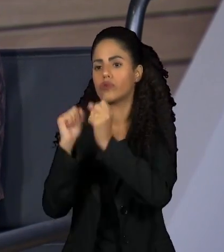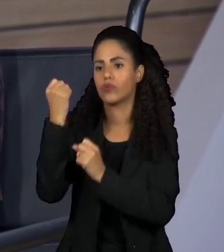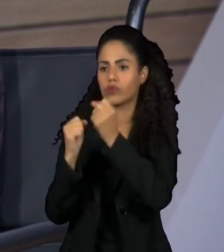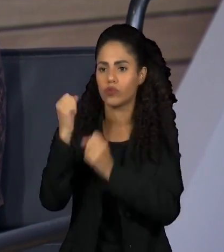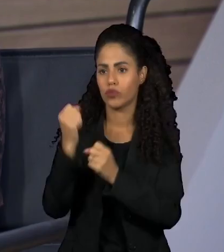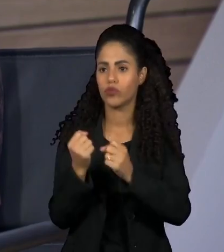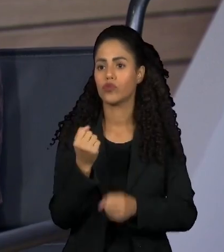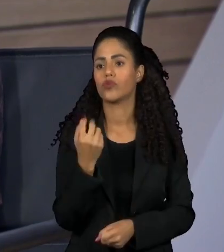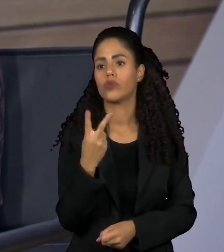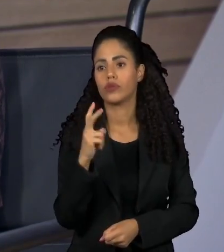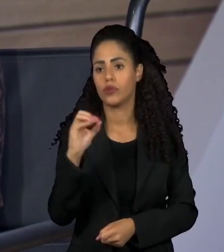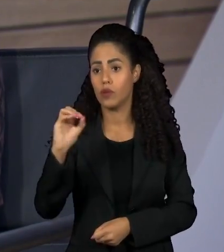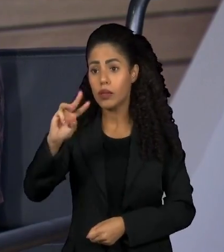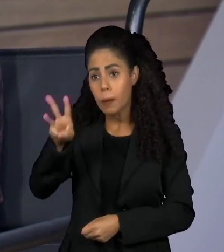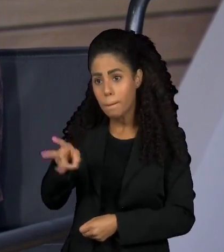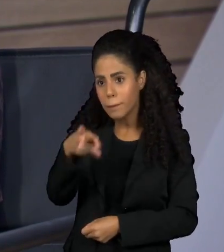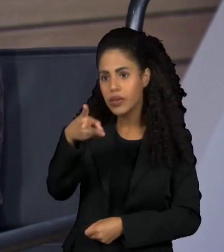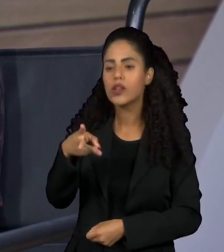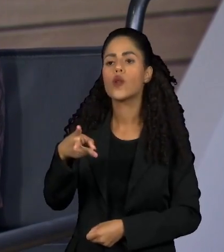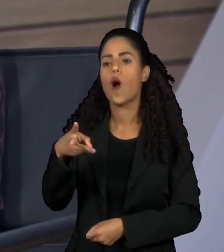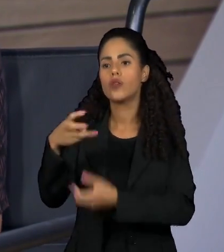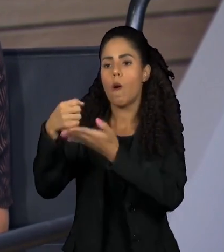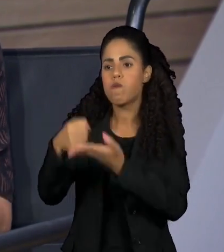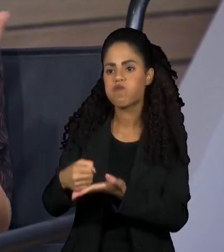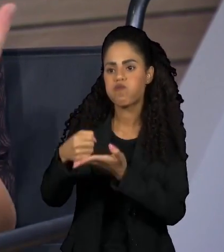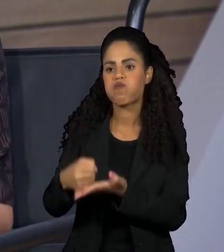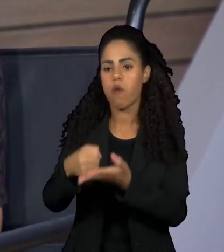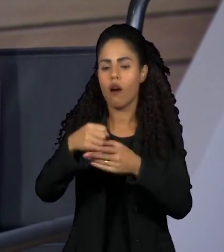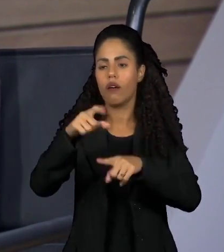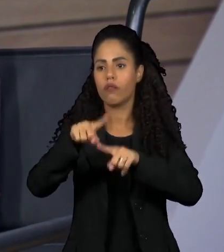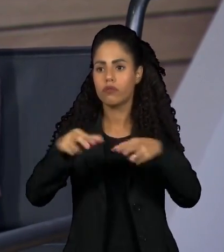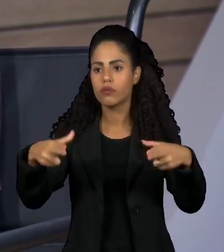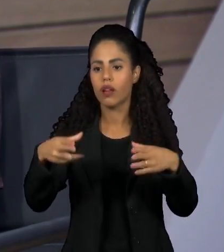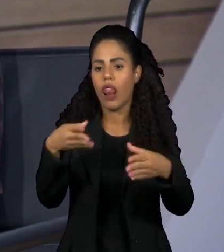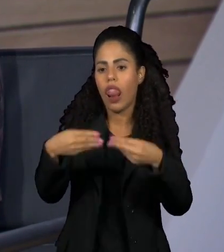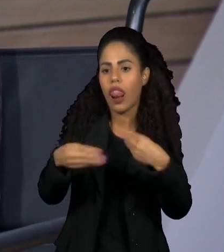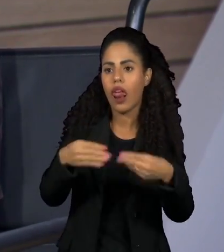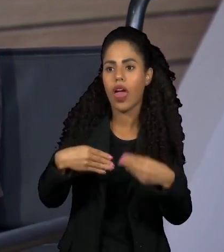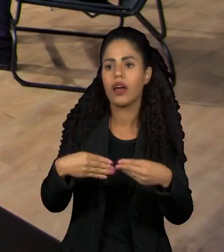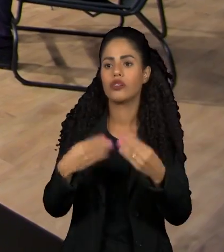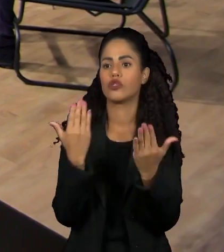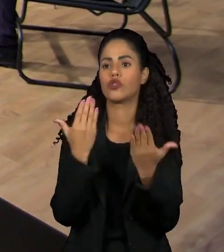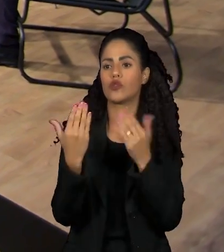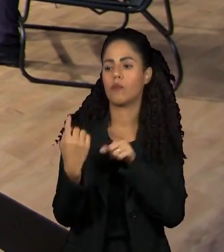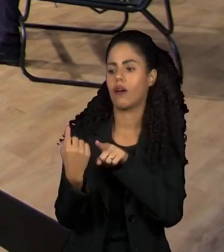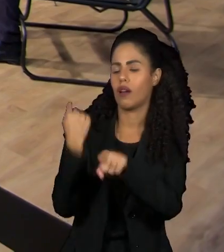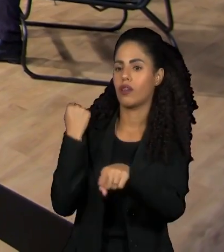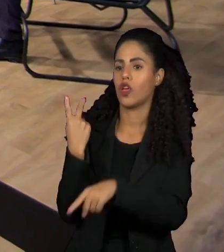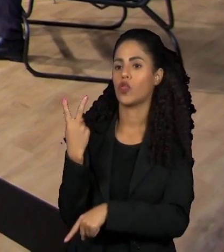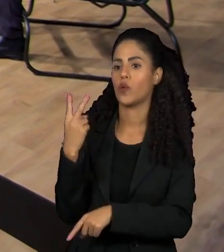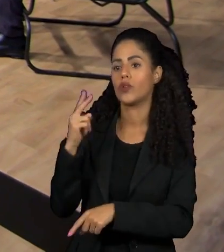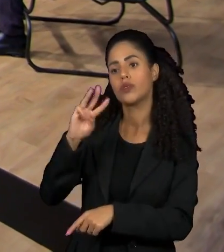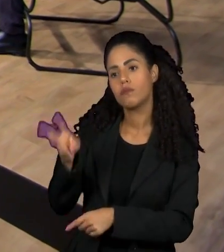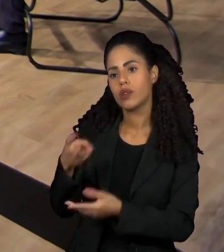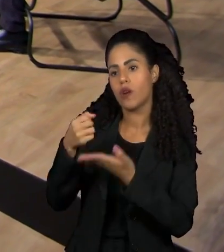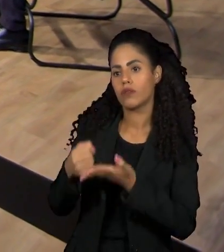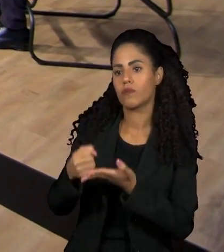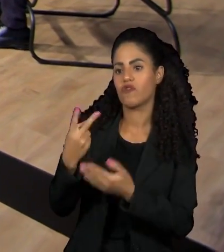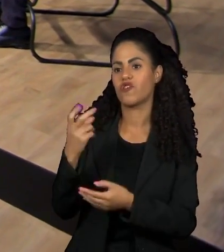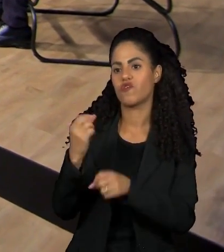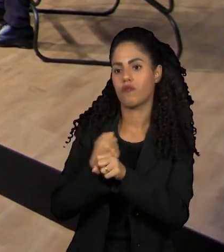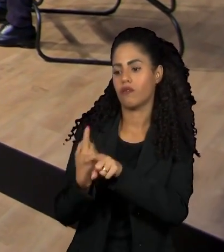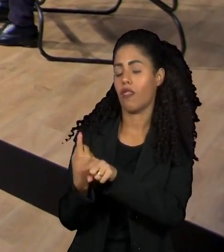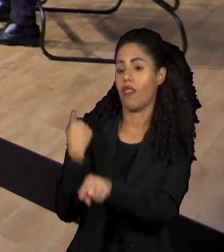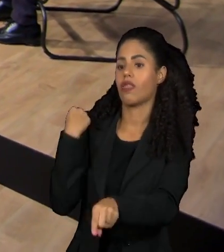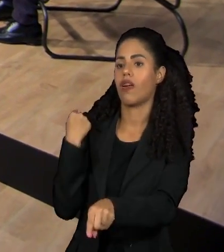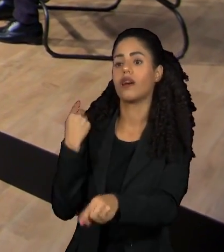milhões de toneladas de plástico são colocadas no mercado, em comparação a 2 milhões de toneladas que era colocado 20 anos atrás. Então a produção